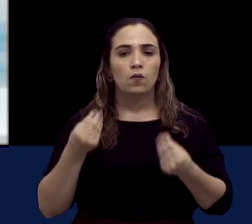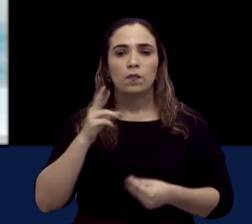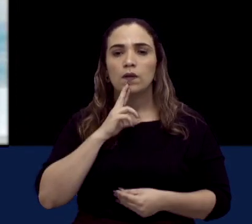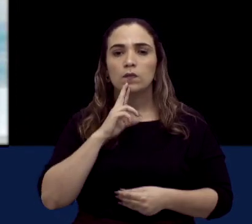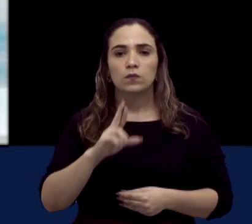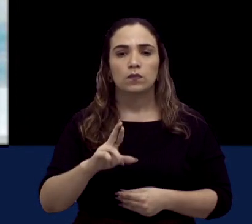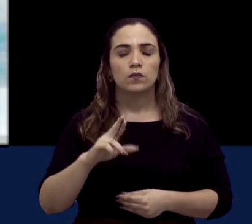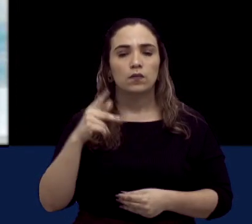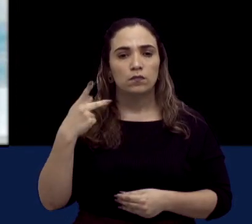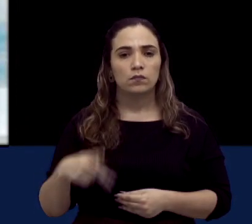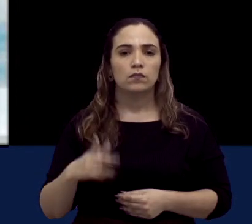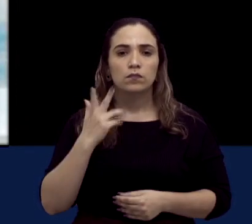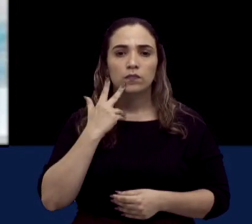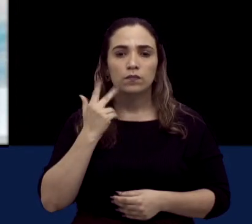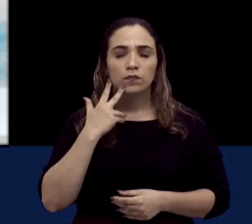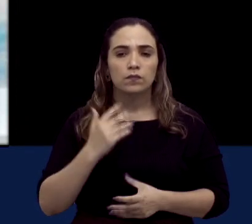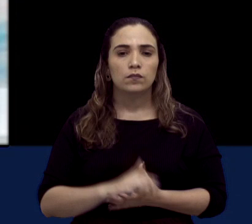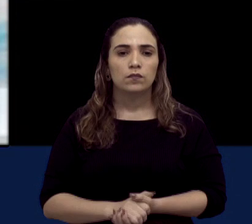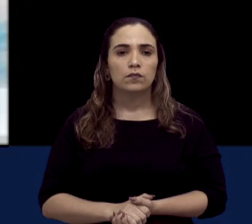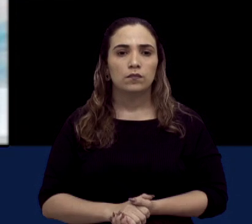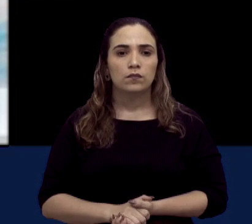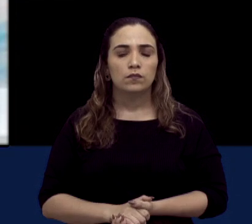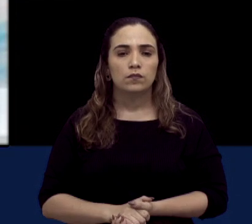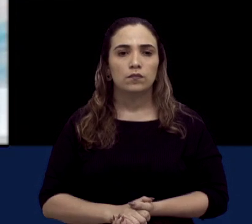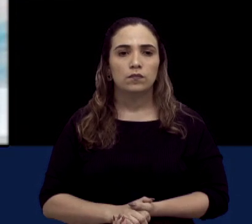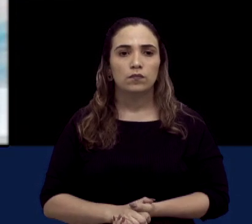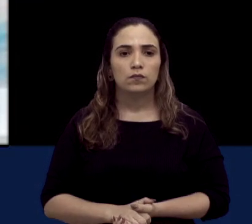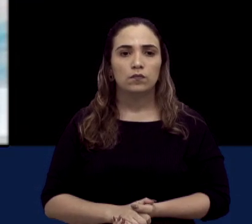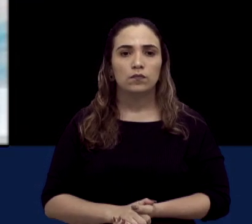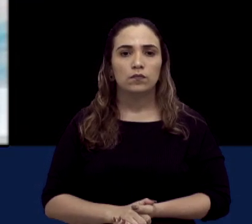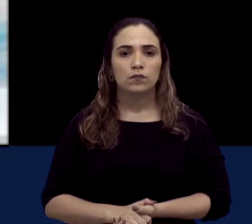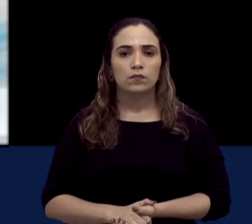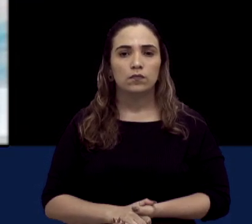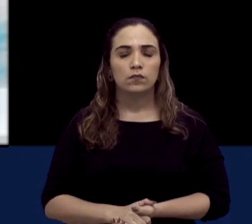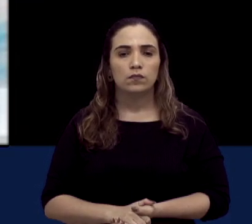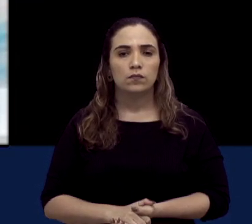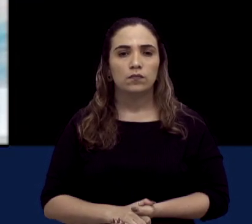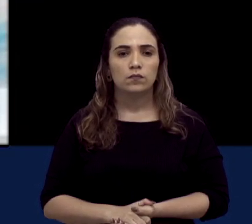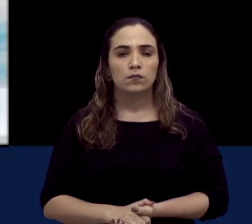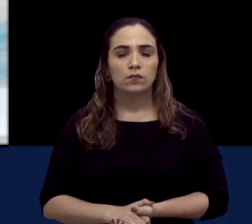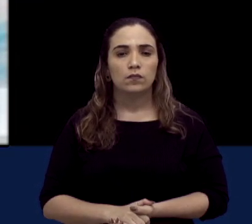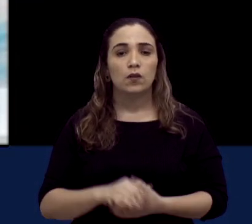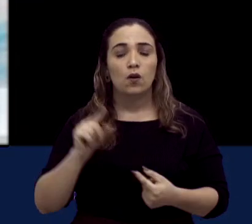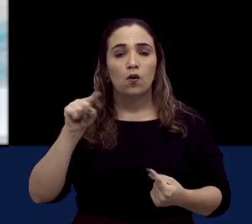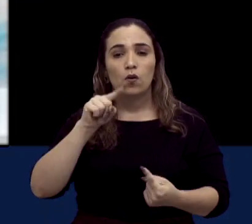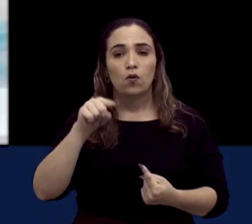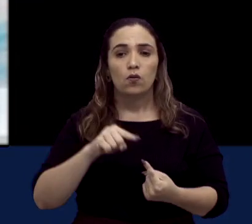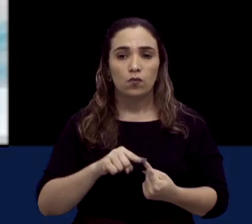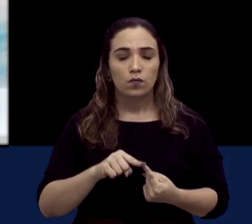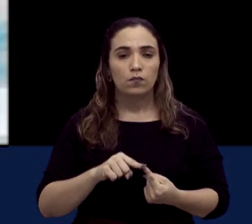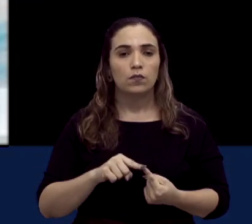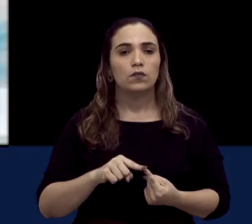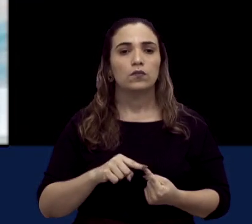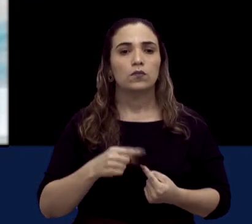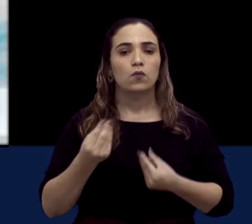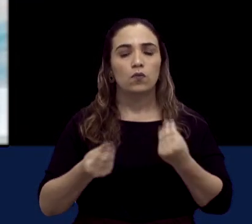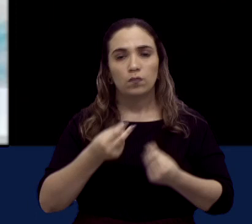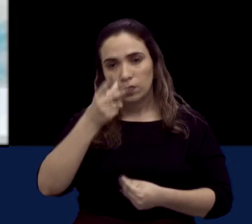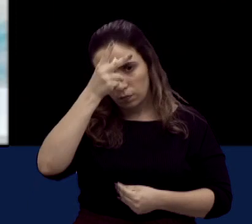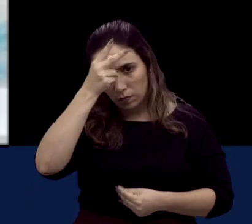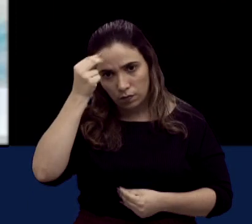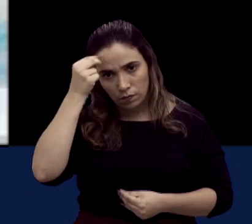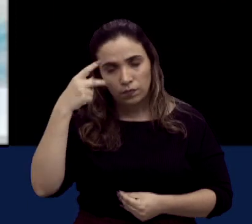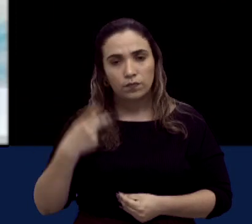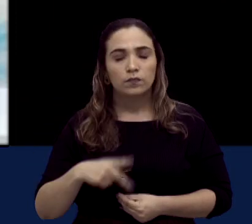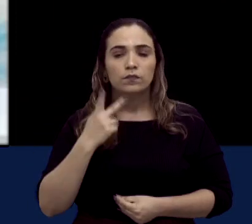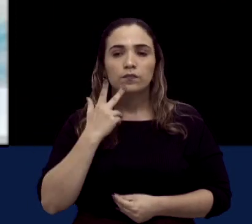na Prefeitura de Fortaleza. Então, esse artigo, ele teve como objetivo analisar como a Prefeitura Municipal